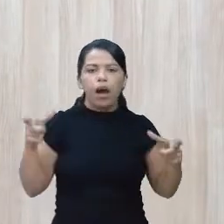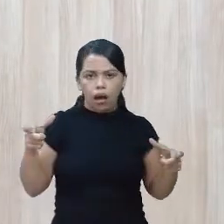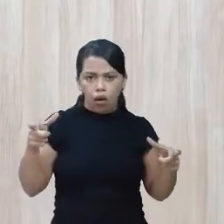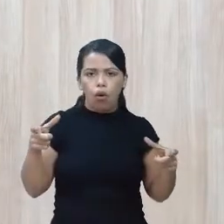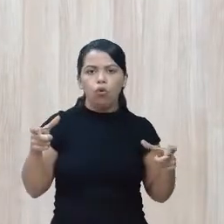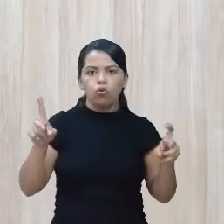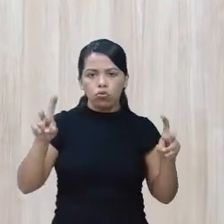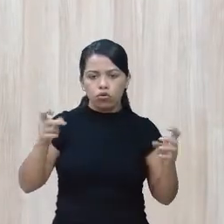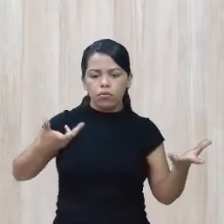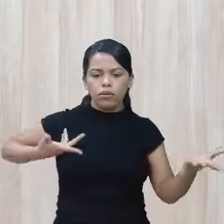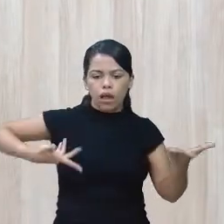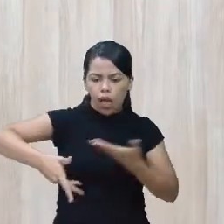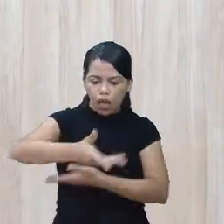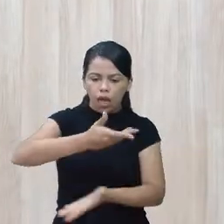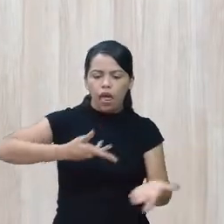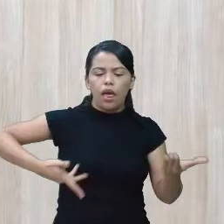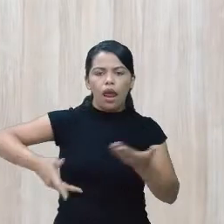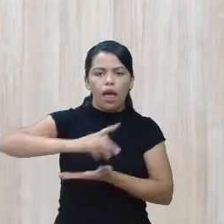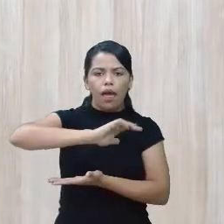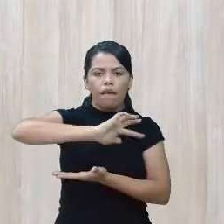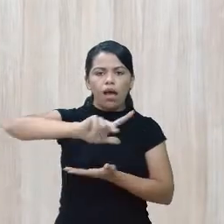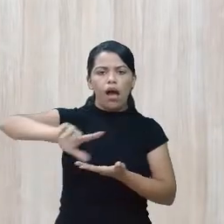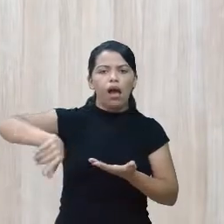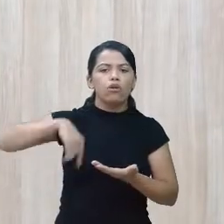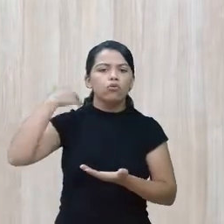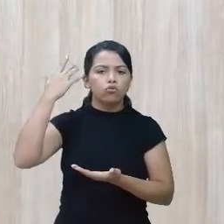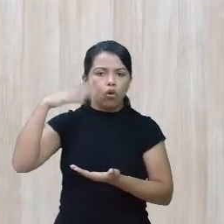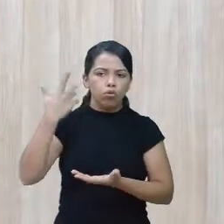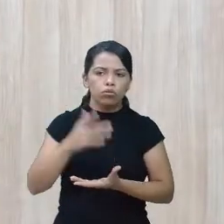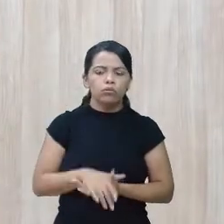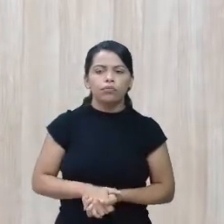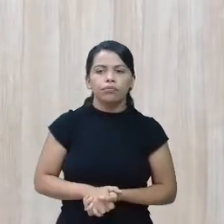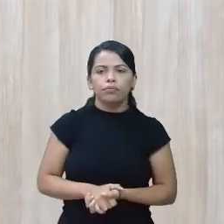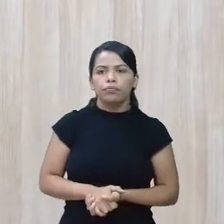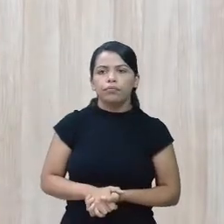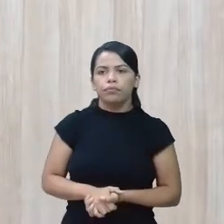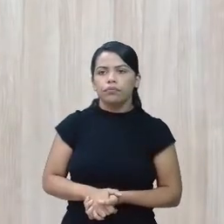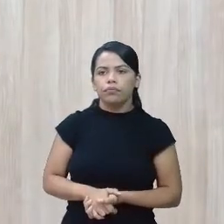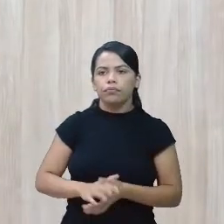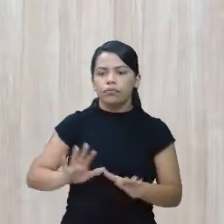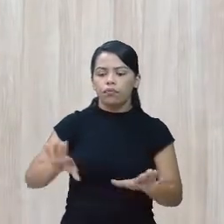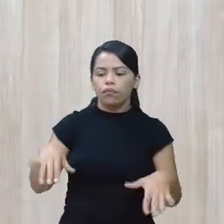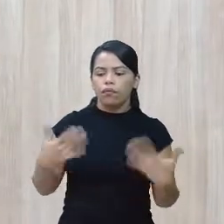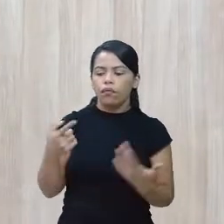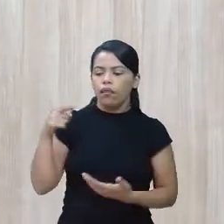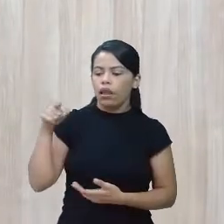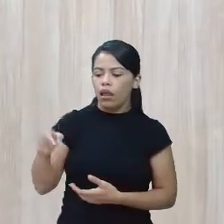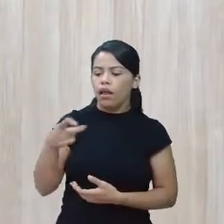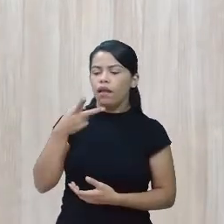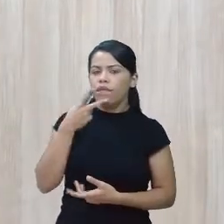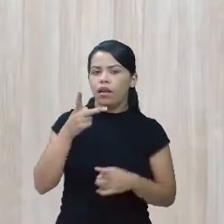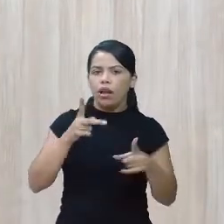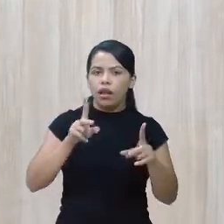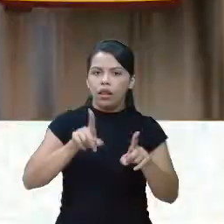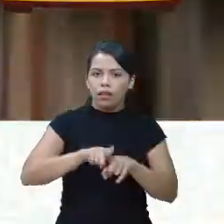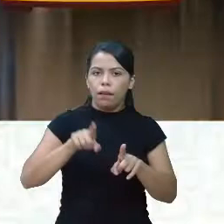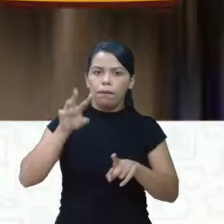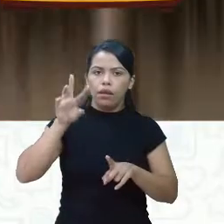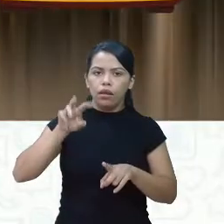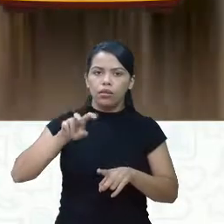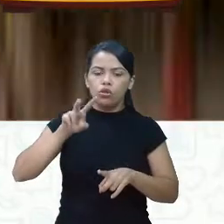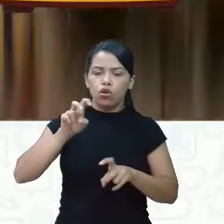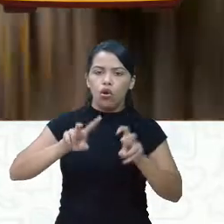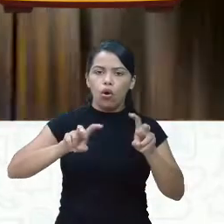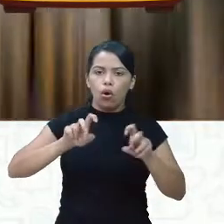de relações entre as diversas sonoridades. E aí ele fala também em eventos sonoros. O que são os